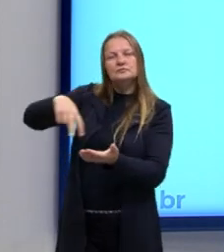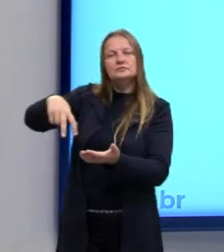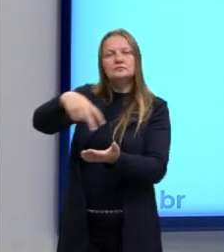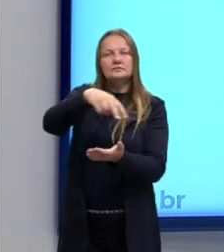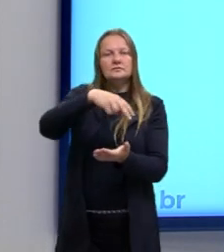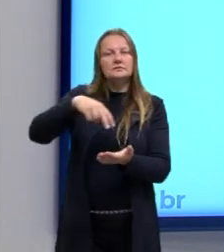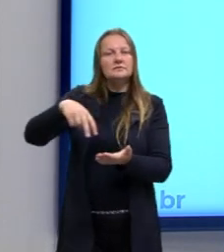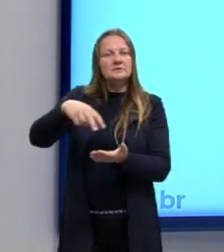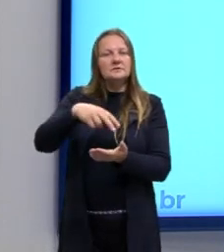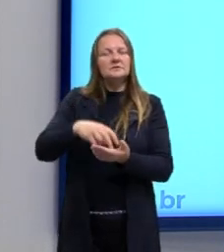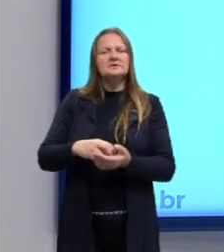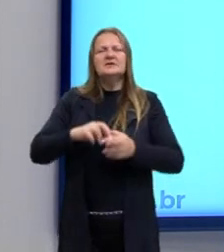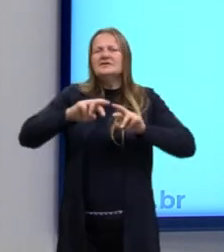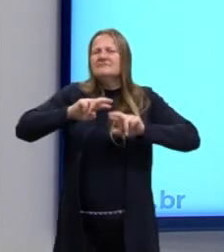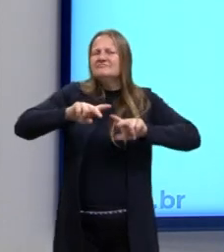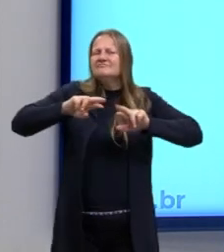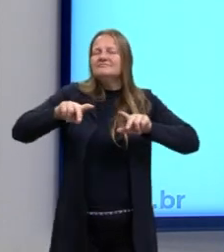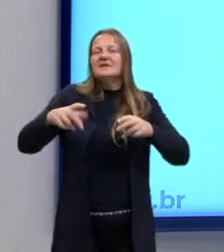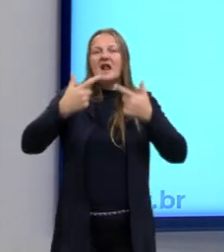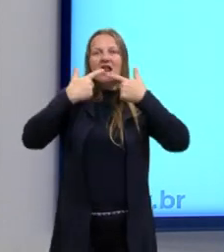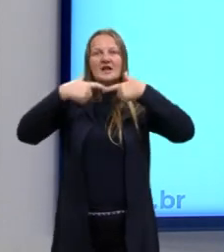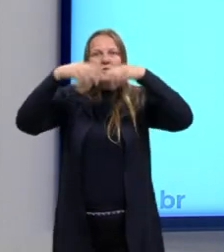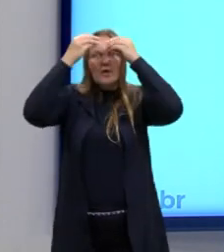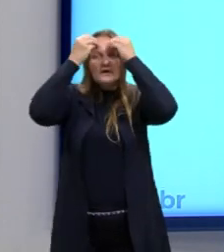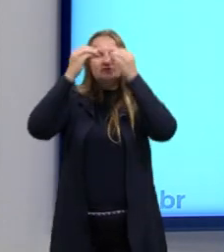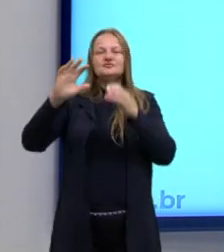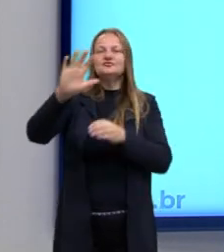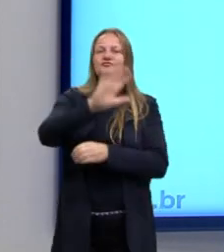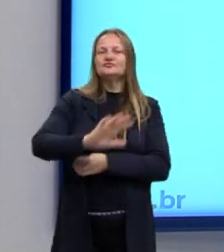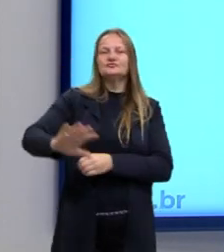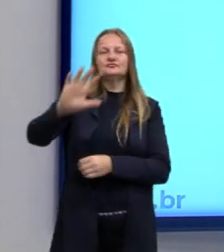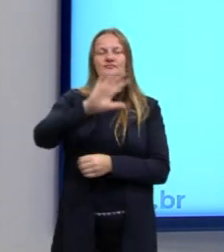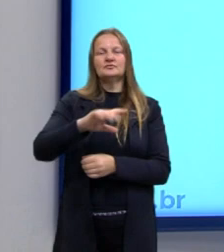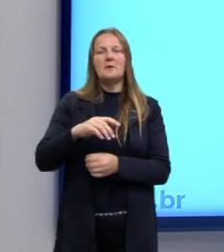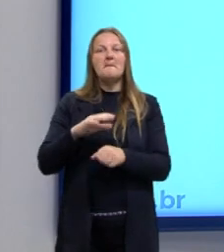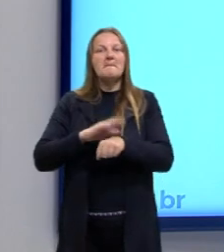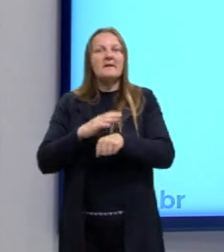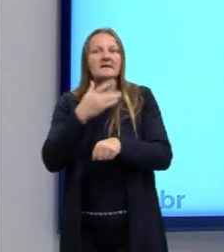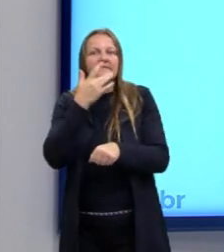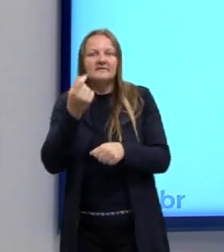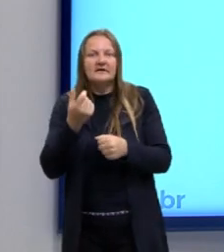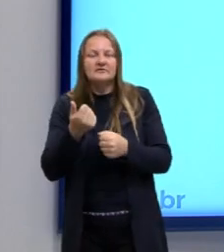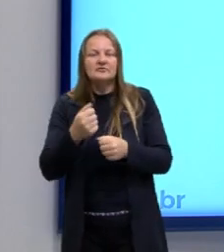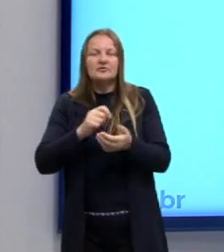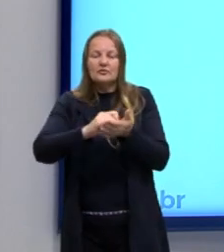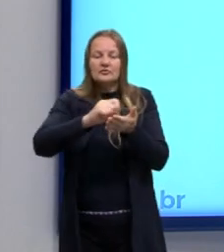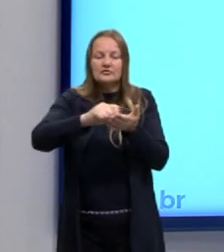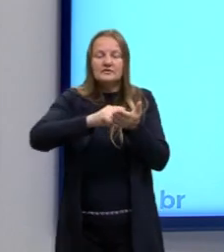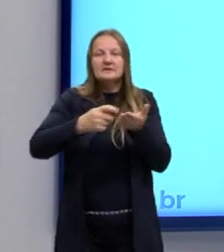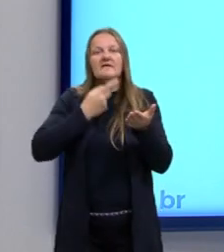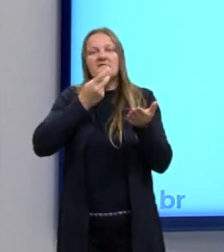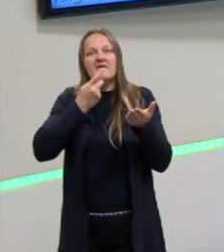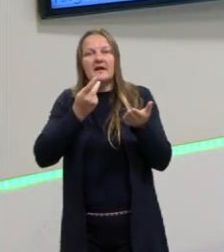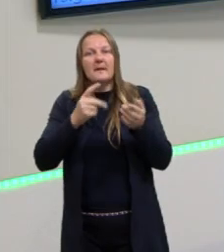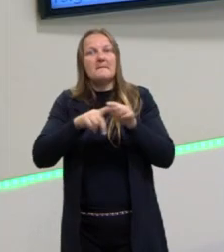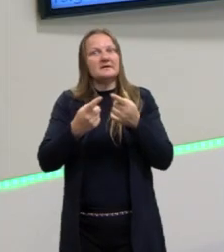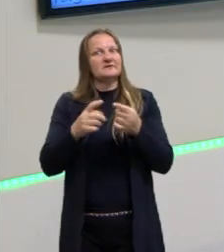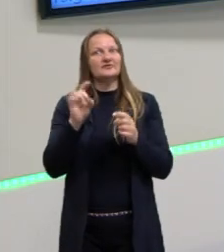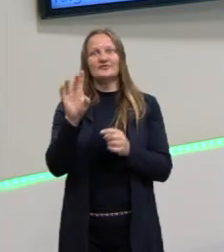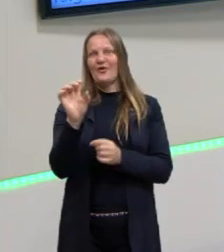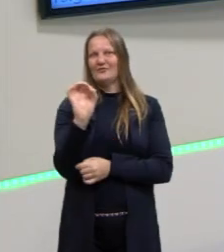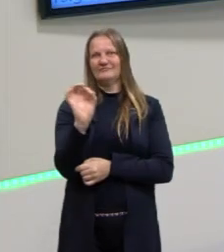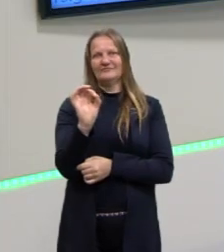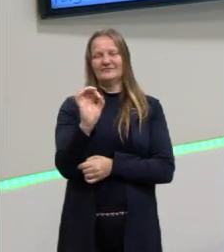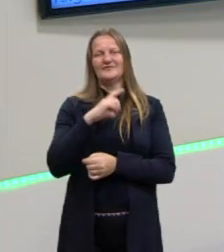enfim há uma infinidade de linguagem as mais comuns para nós se relacionam a escrita e a fala mas não se